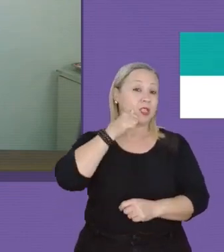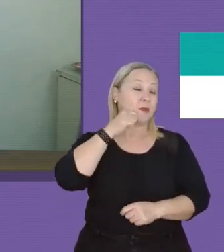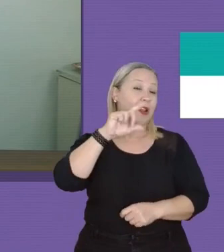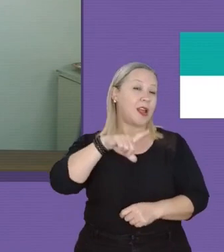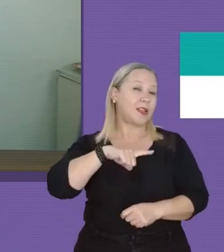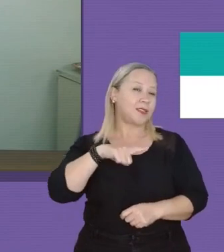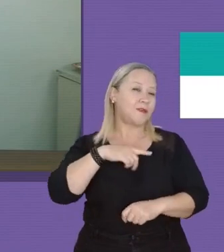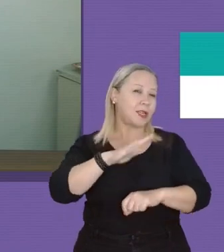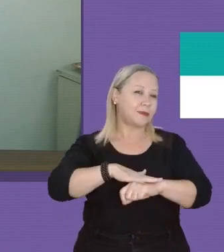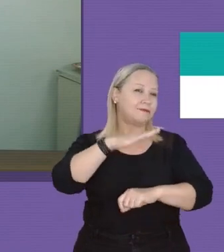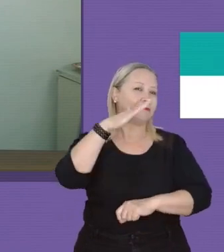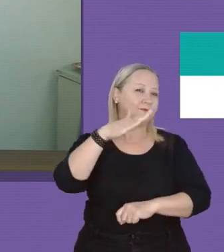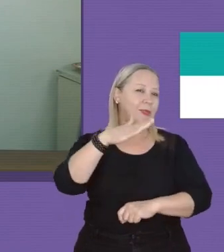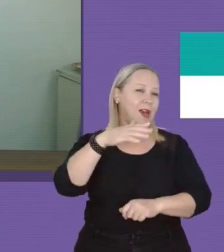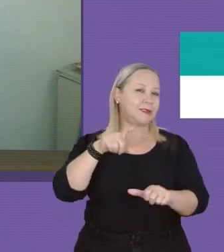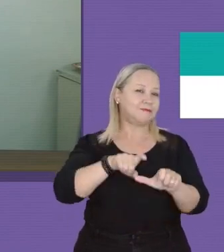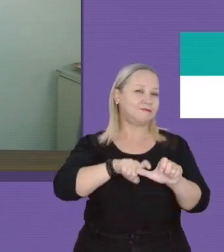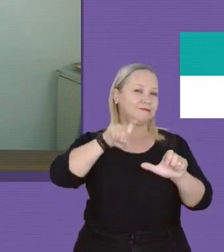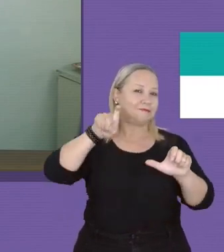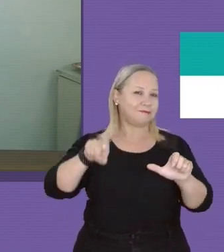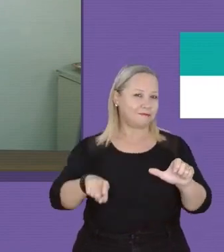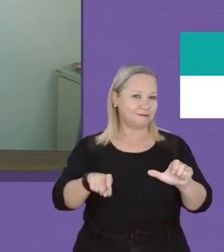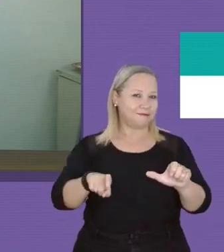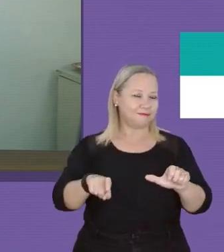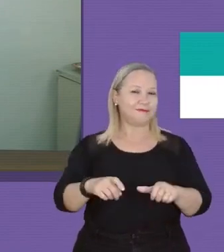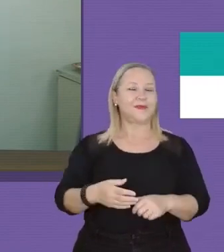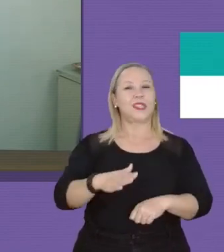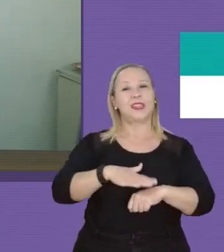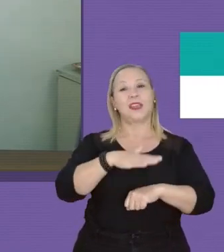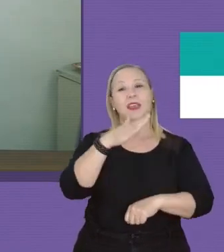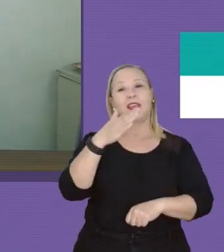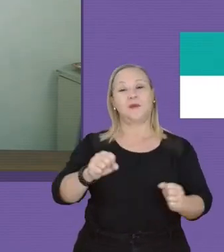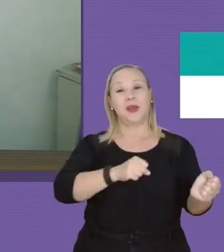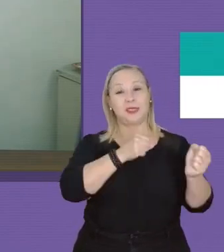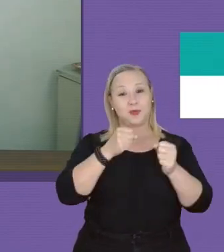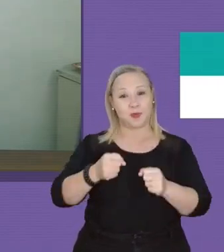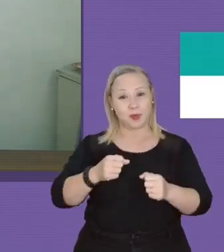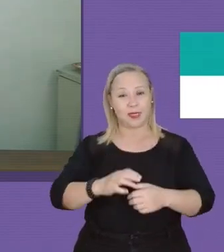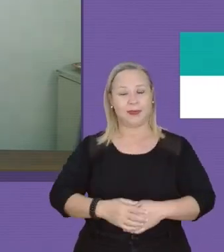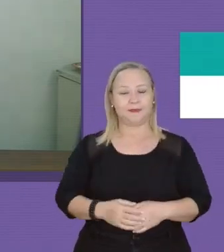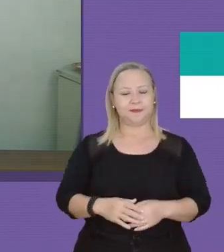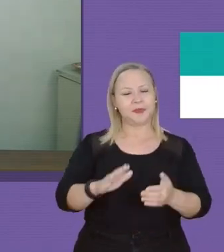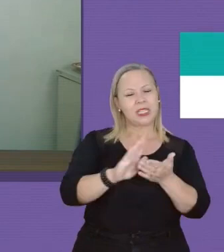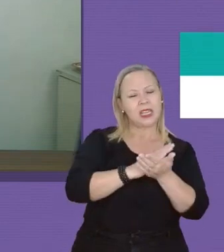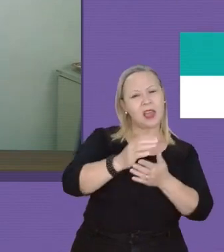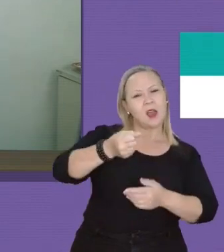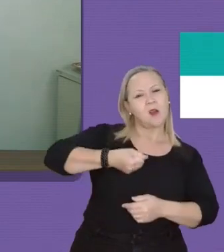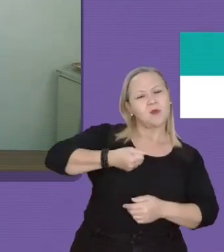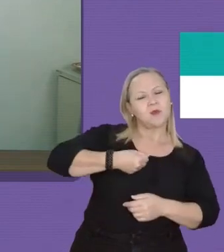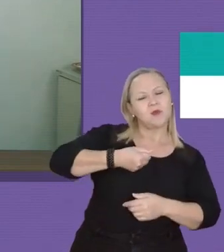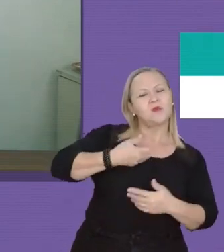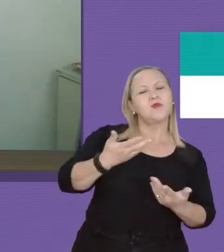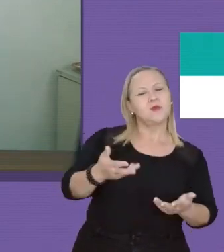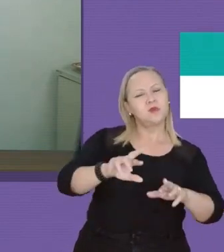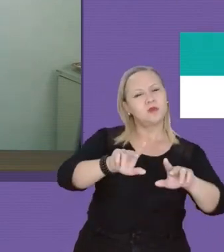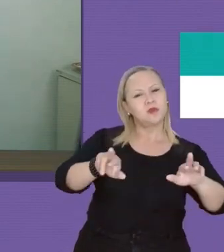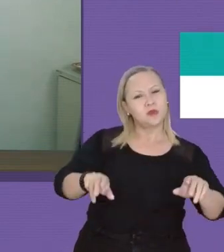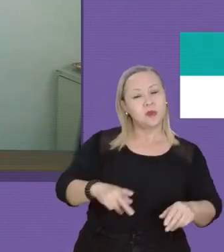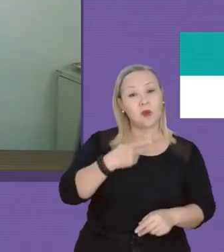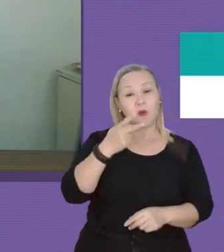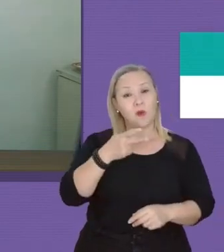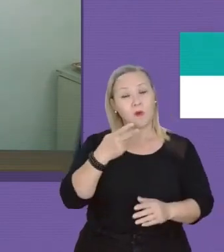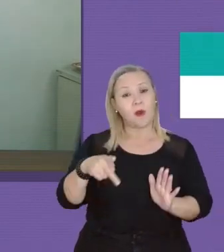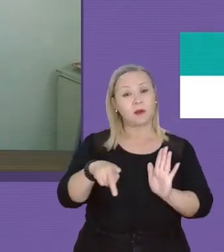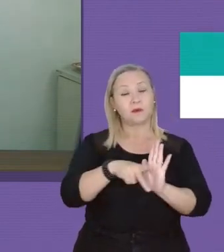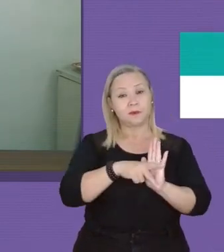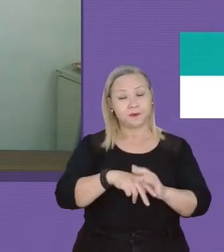tivessem mais autonomia e mais poder. Alguns números falam por si. Sob o meu governo e o